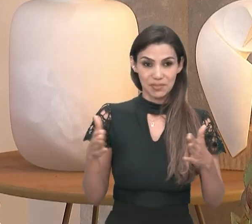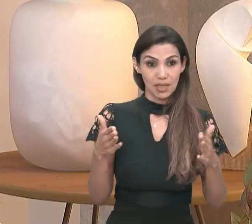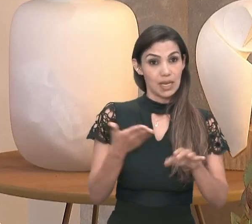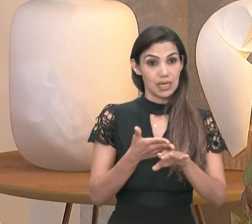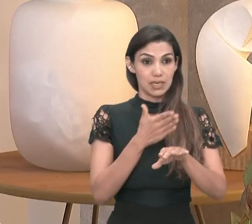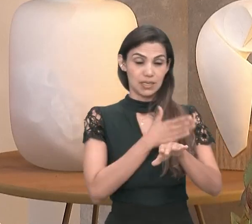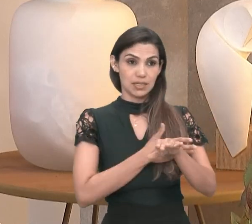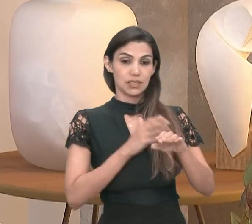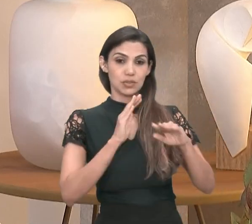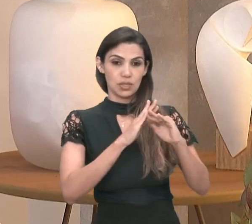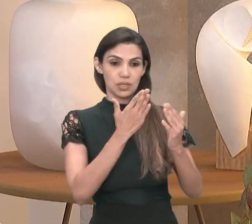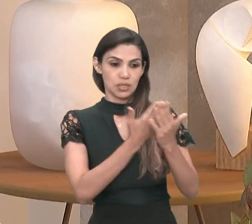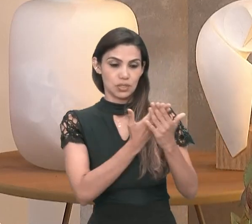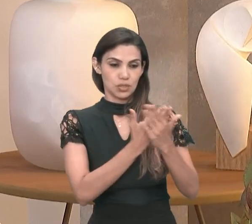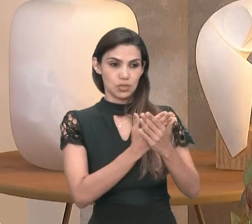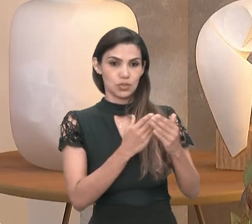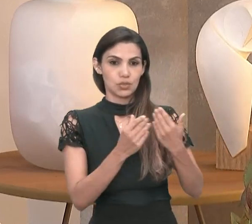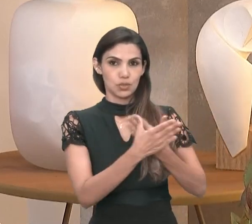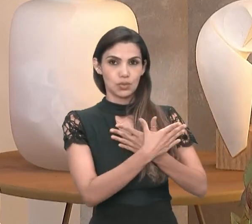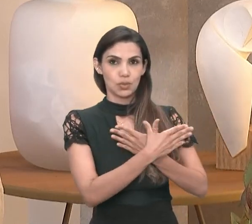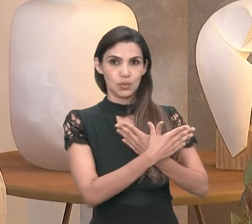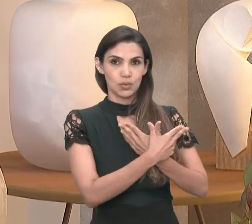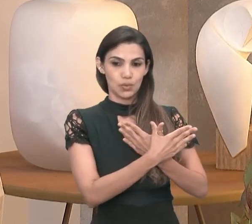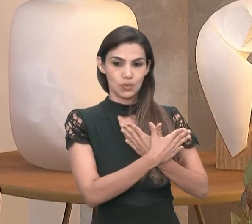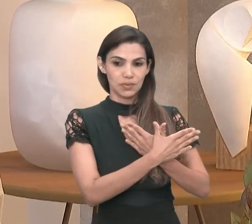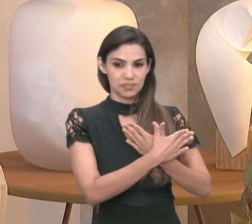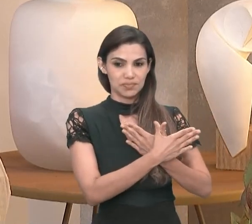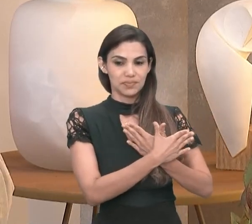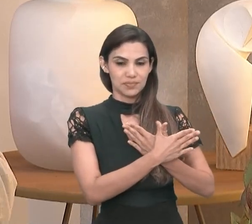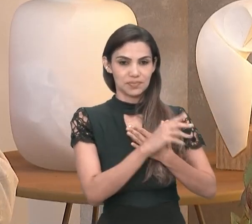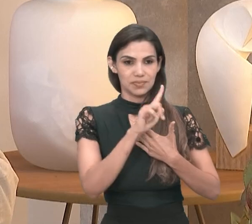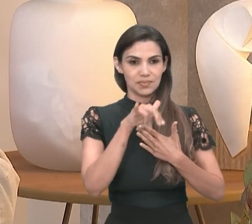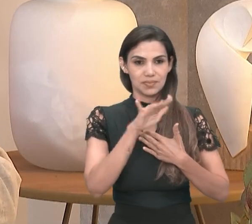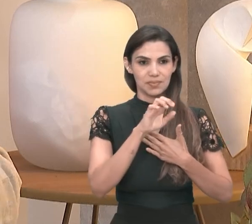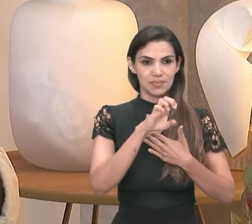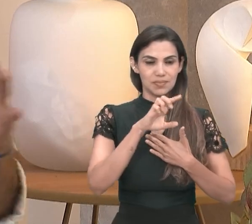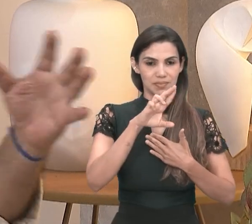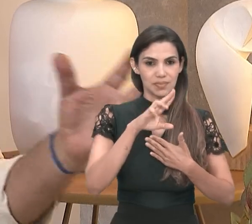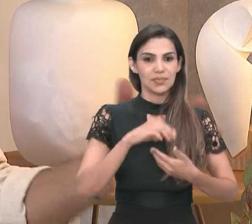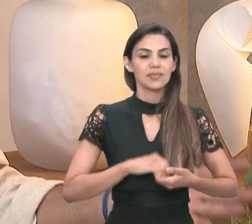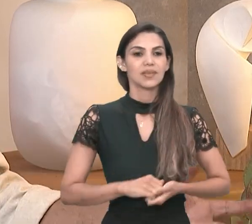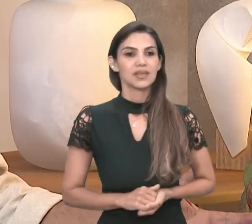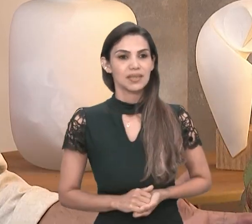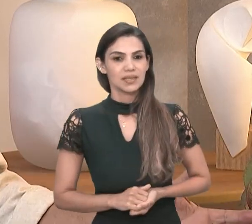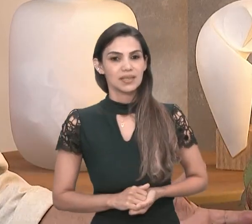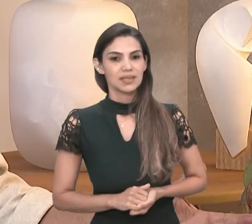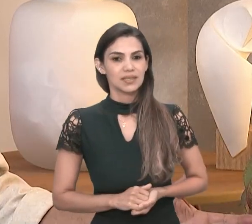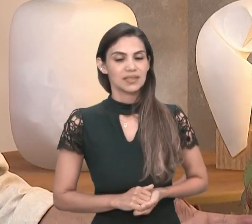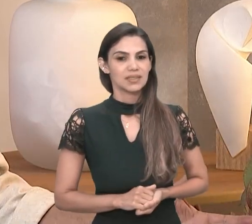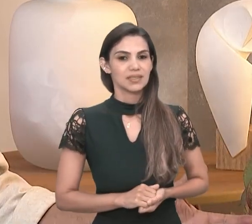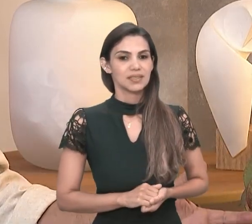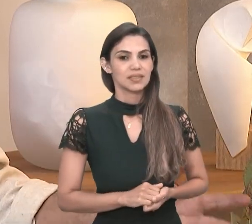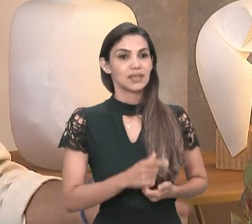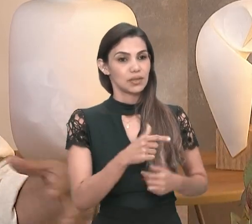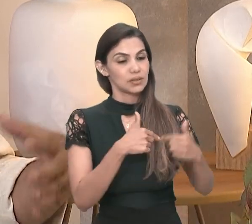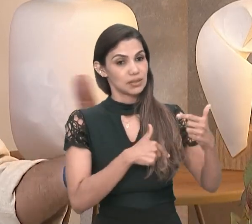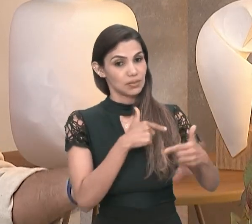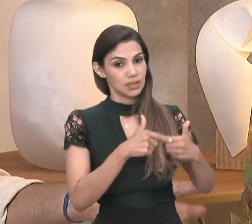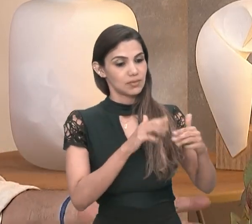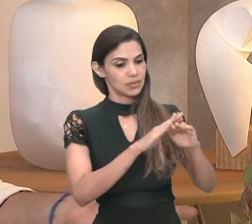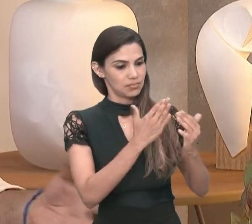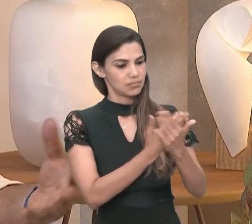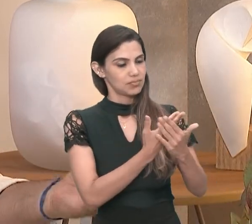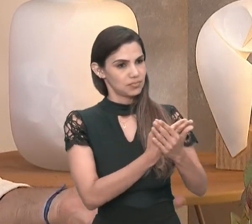liceu. Uhum. E nesse período havia alguns professores da UFG que eram também professores no liceu. O liceu